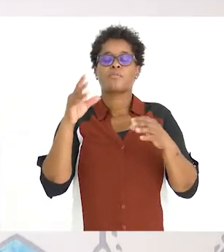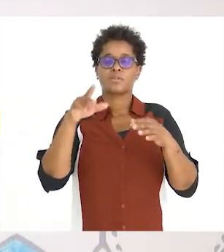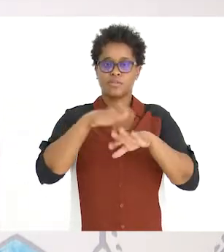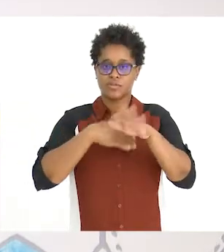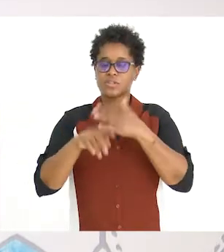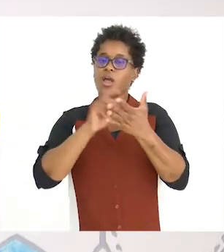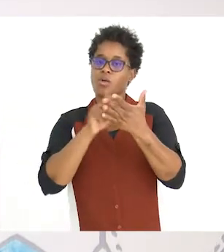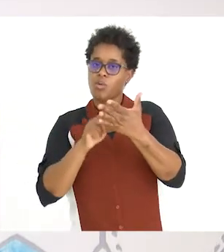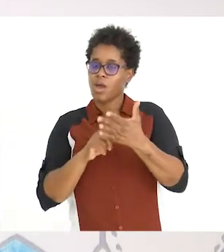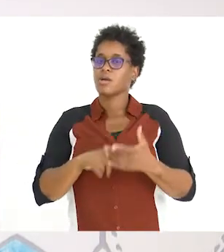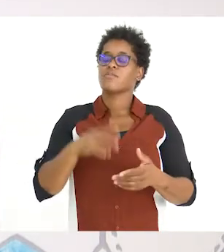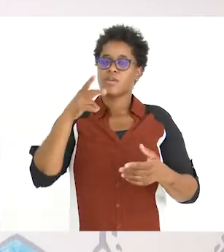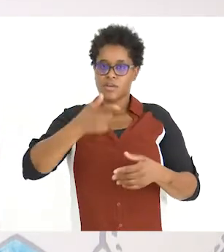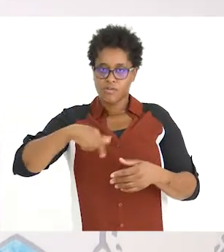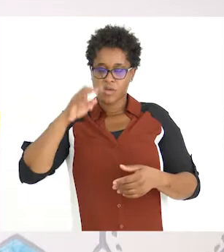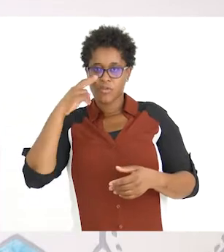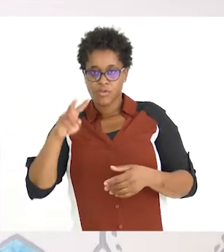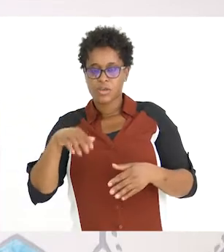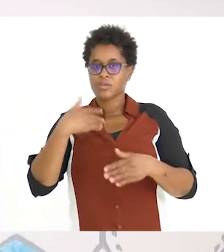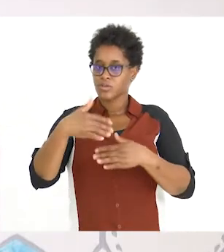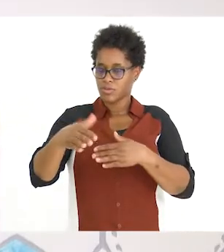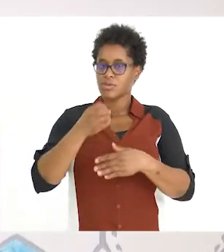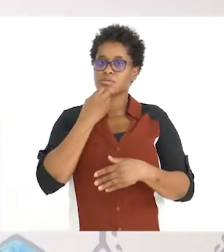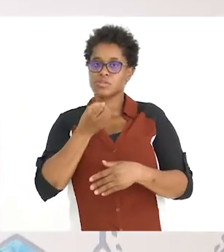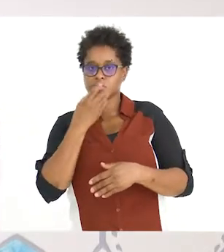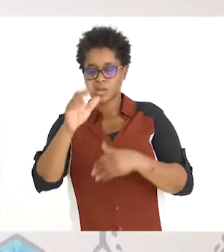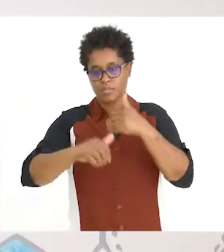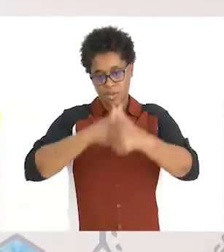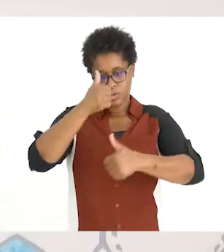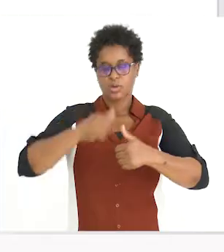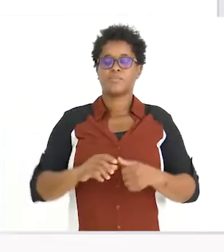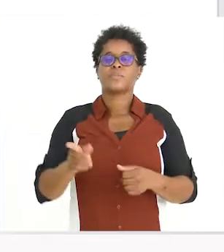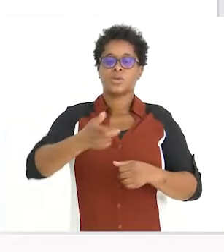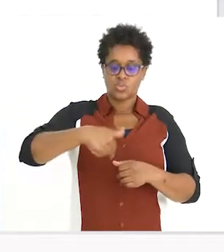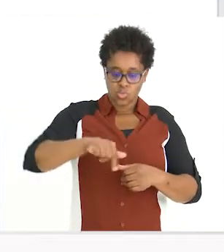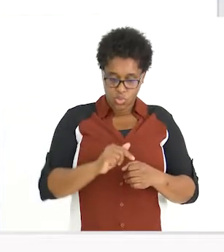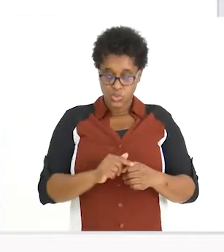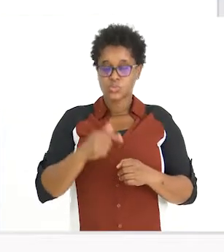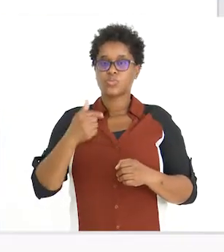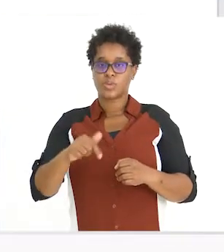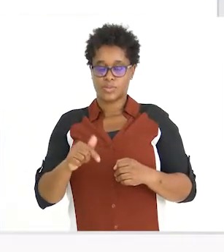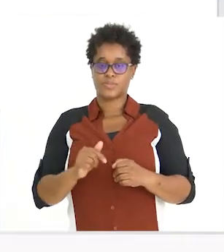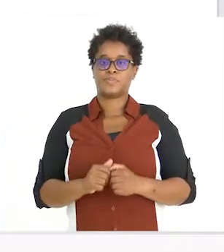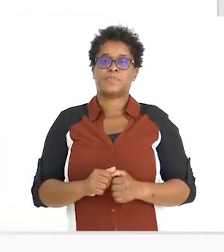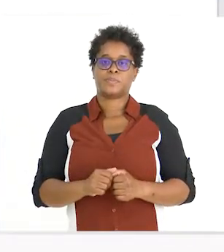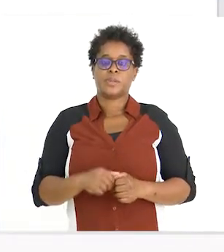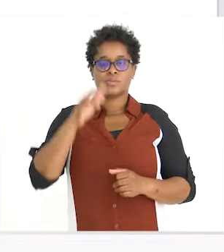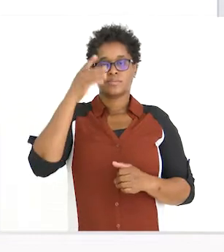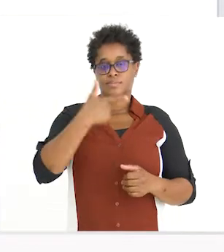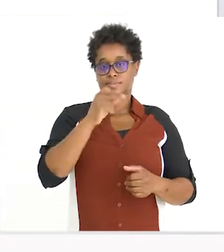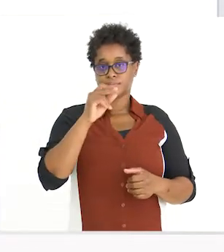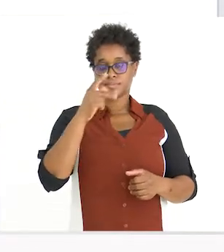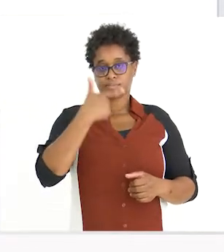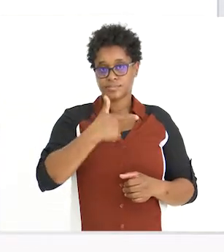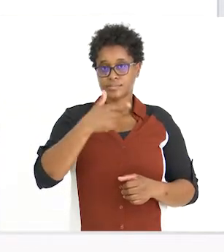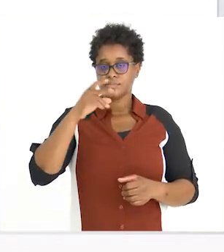que vamos ver, vou explicar melhor. Nós temos a taxa de atividade,